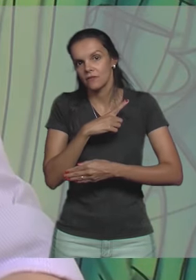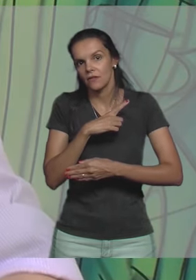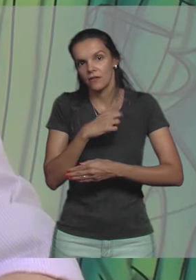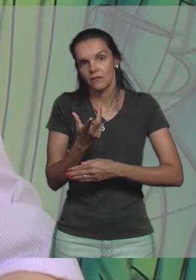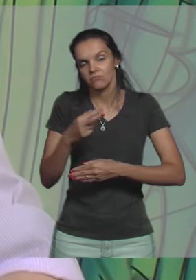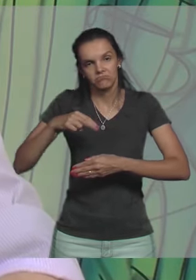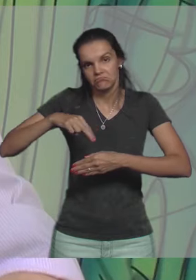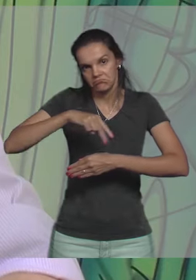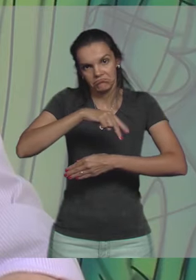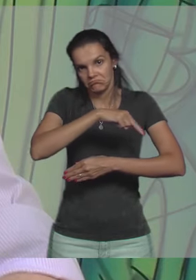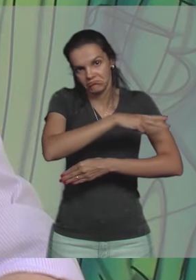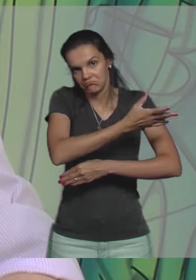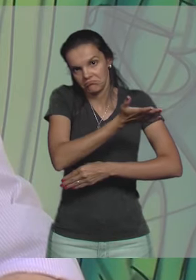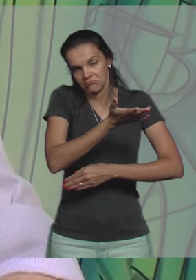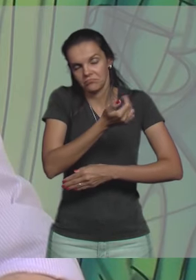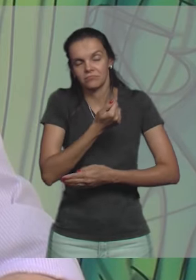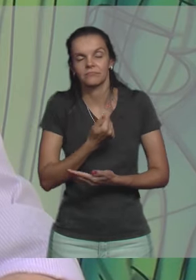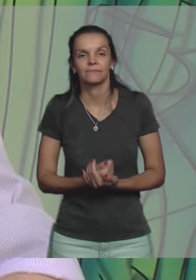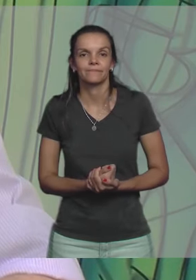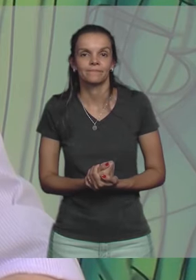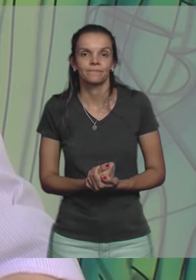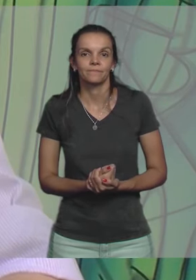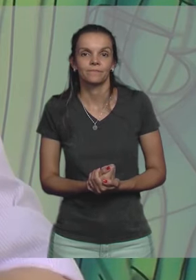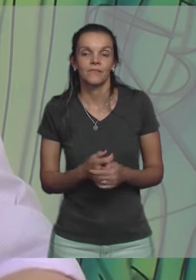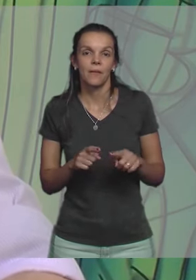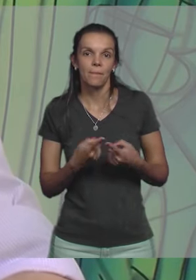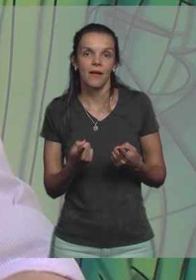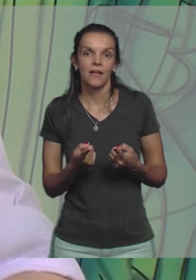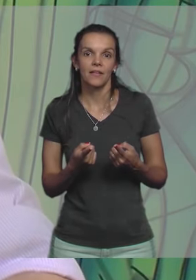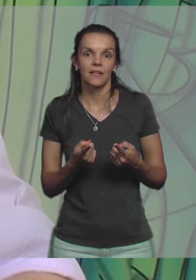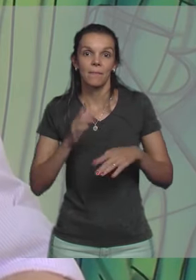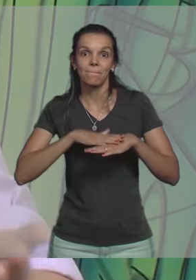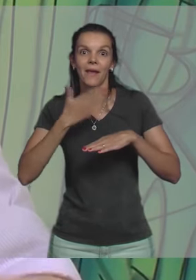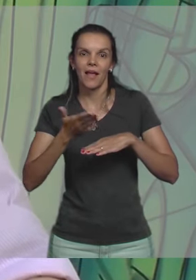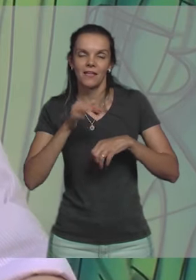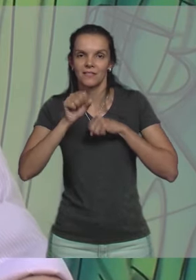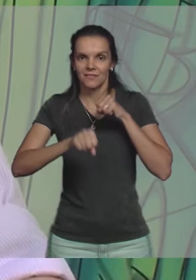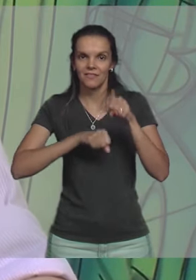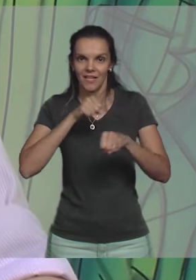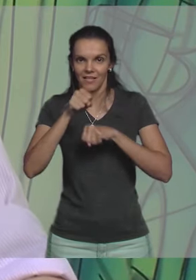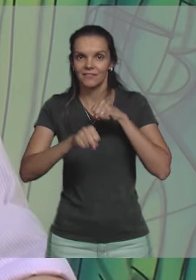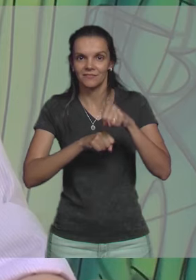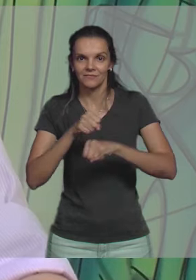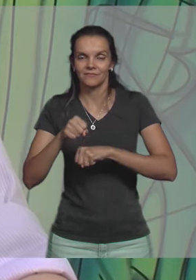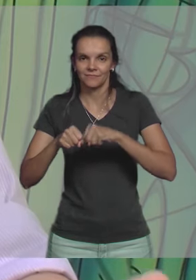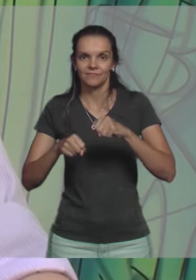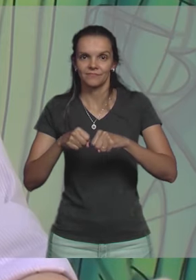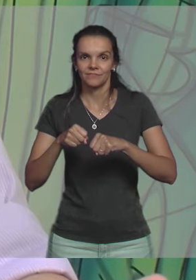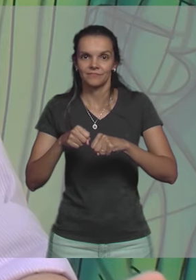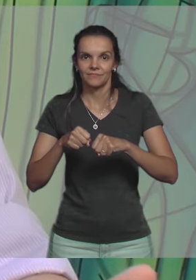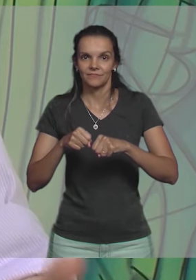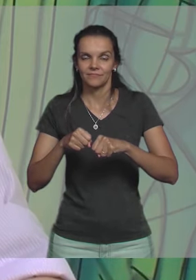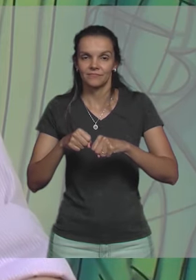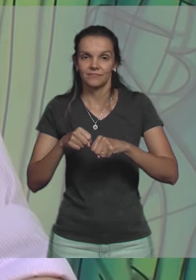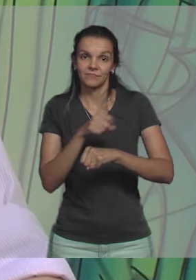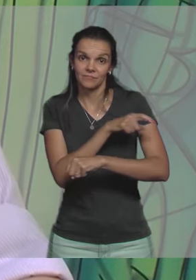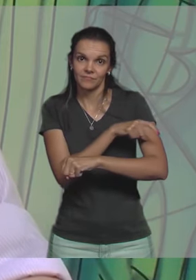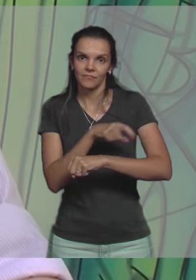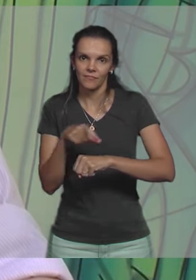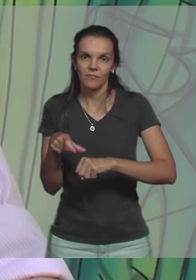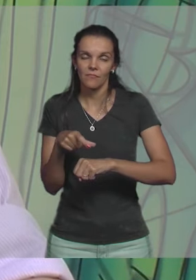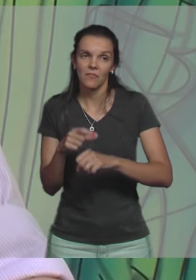o pedestre se deslocar. Mas colocar uma ciclovia, que é uma dessas, assim, modais interessantes, a